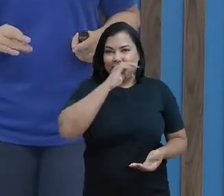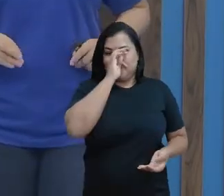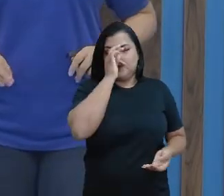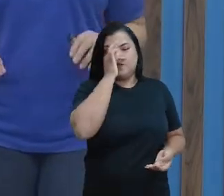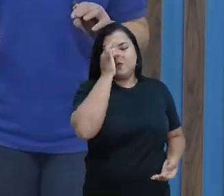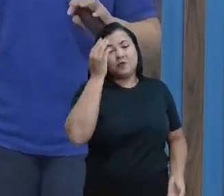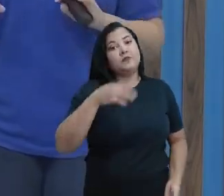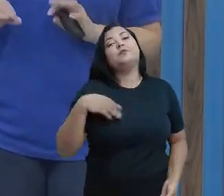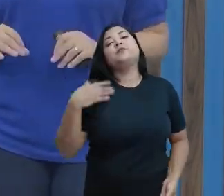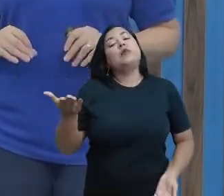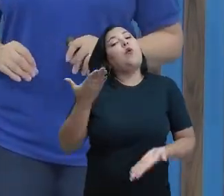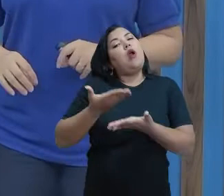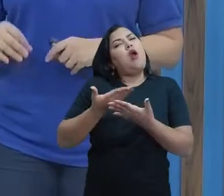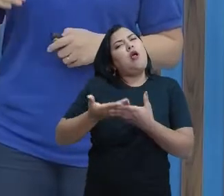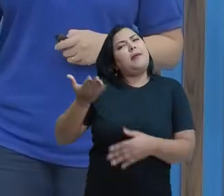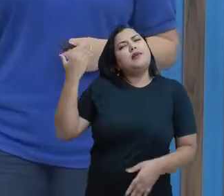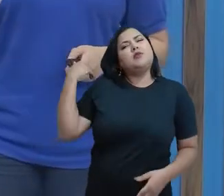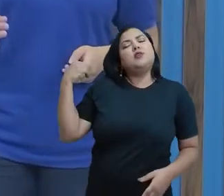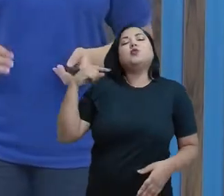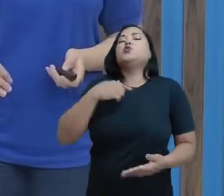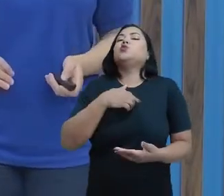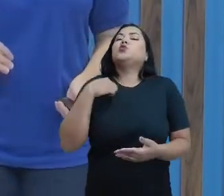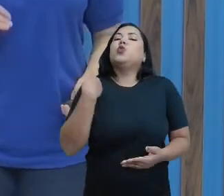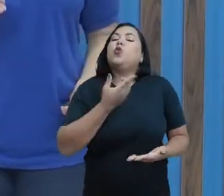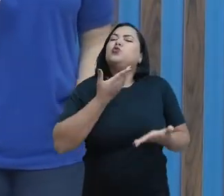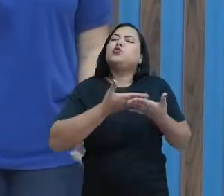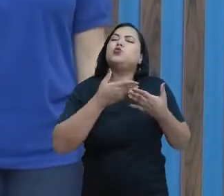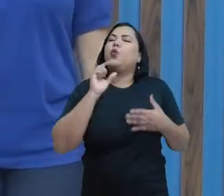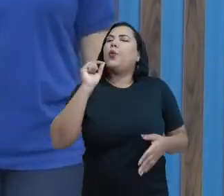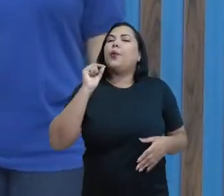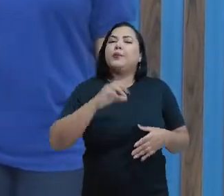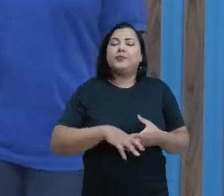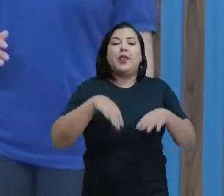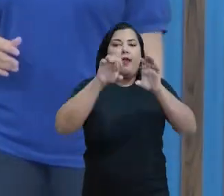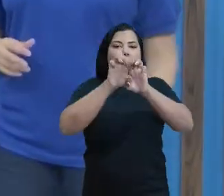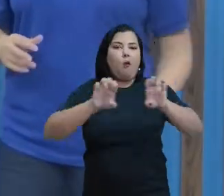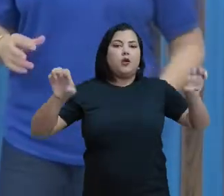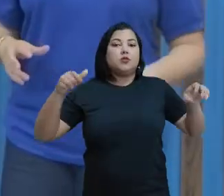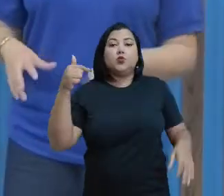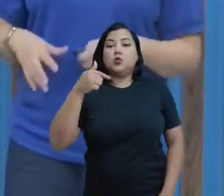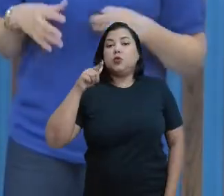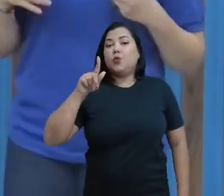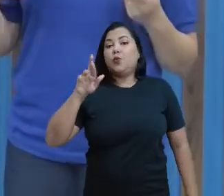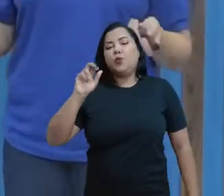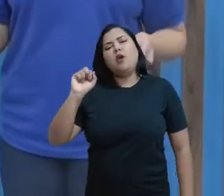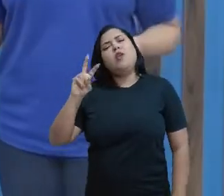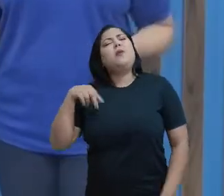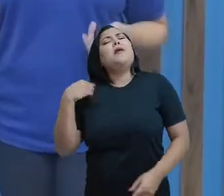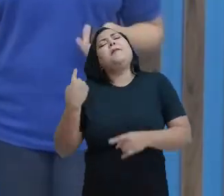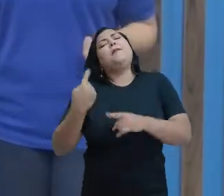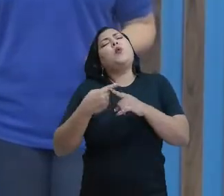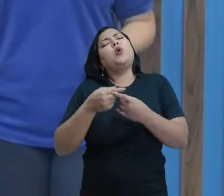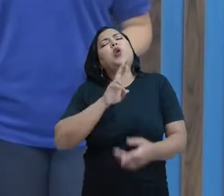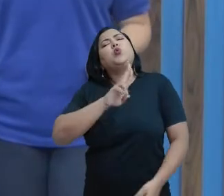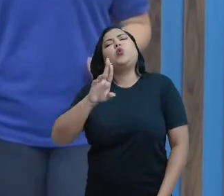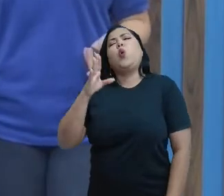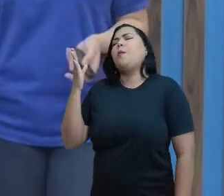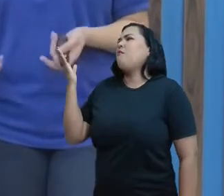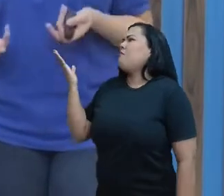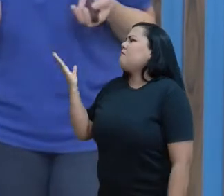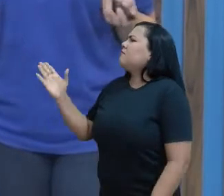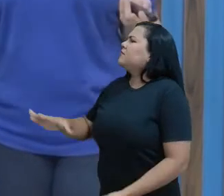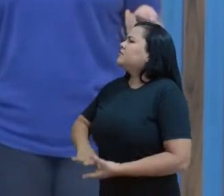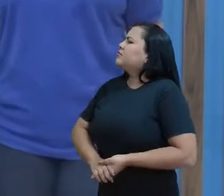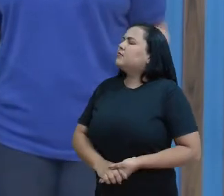vê. Na aula passada, a gente começou a trabalhar a ideia de equação do segundo grau, né? E por que que ela se chama desse jeito? E